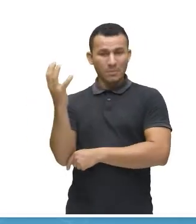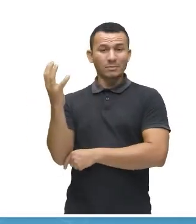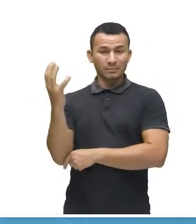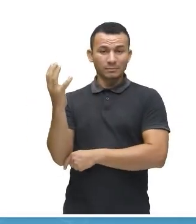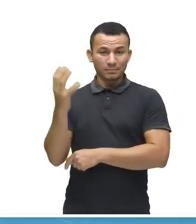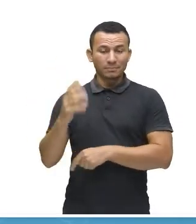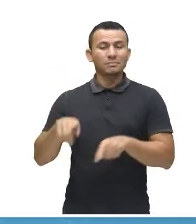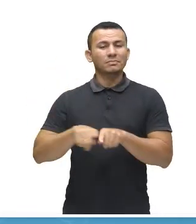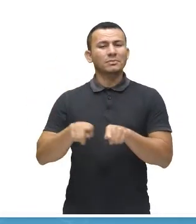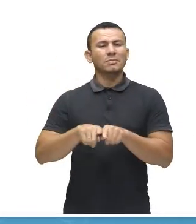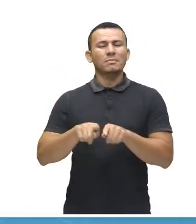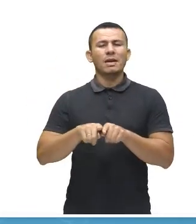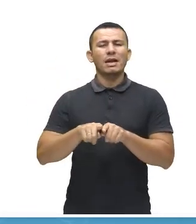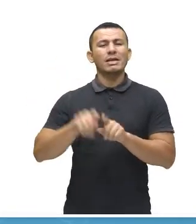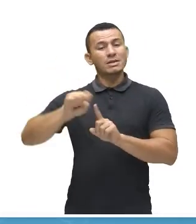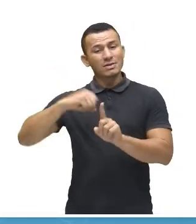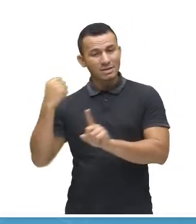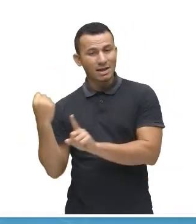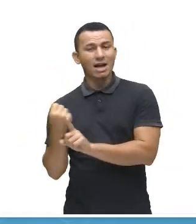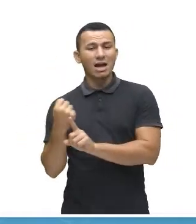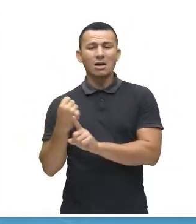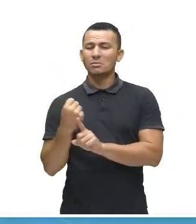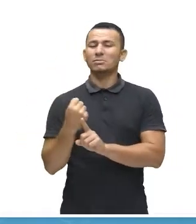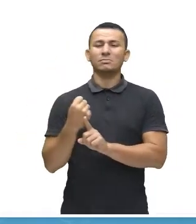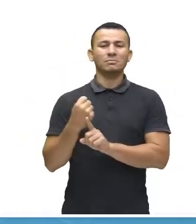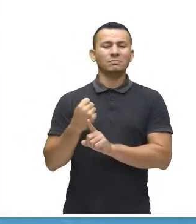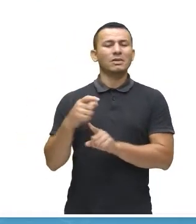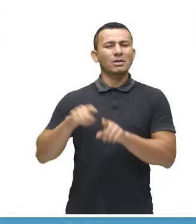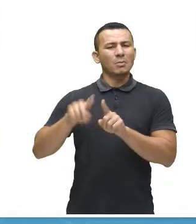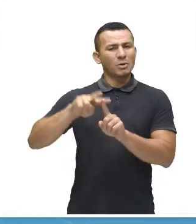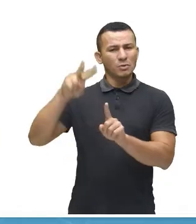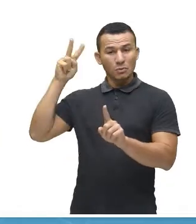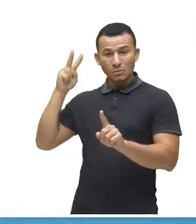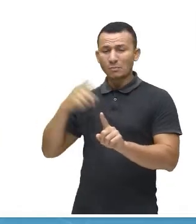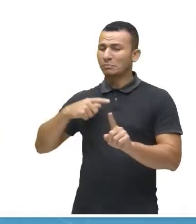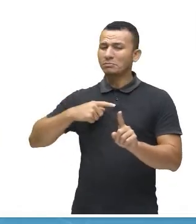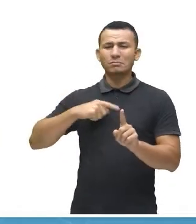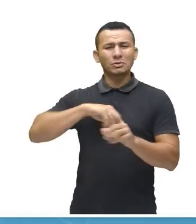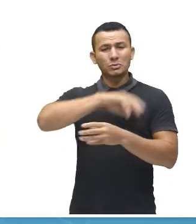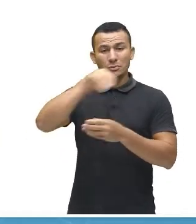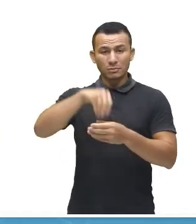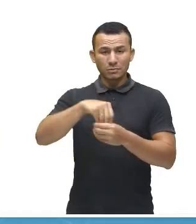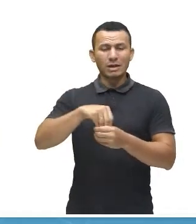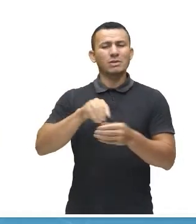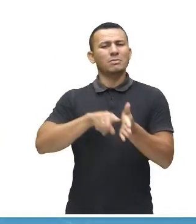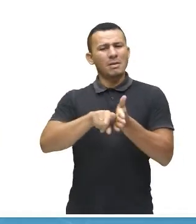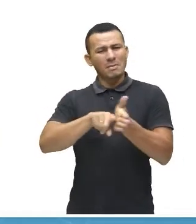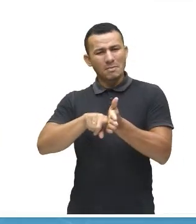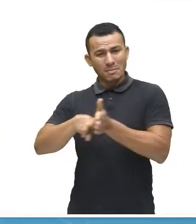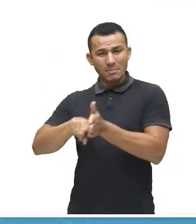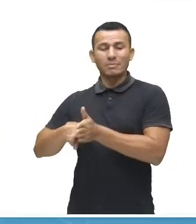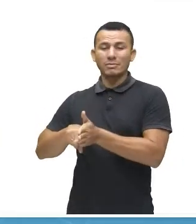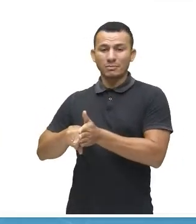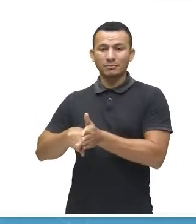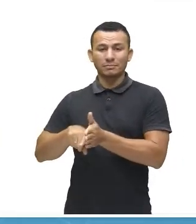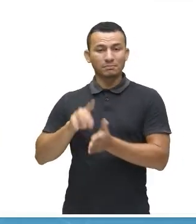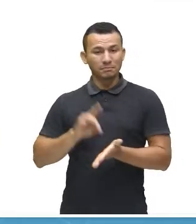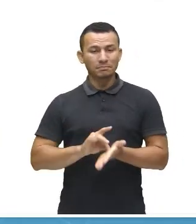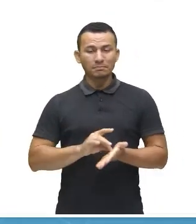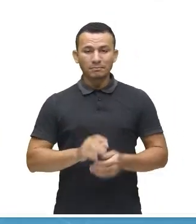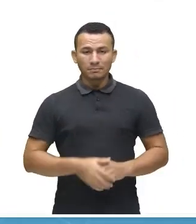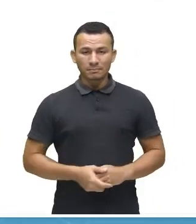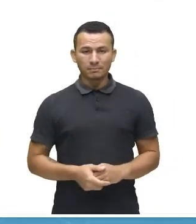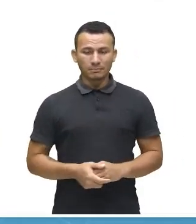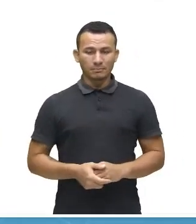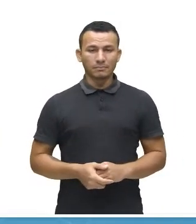econômicos, aspectos sociais, aspectos históricos, tá bom? São muitas pesquisas mesmo, tá bom?